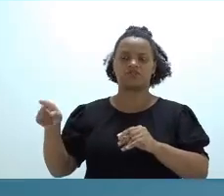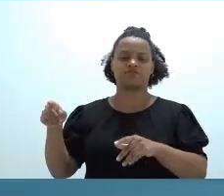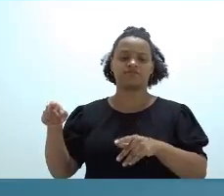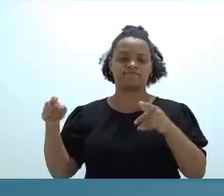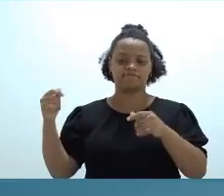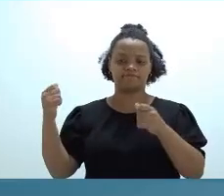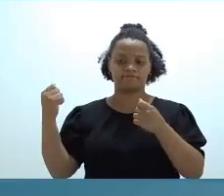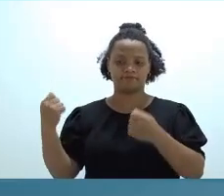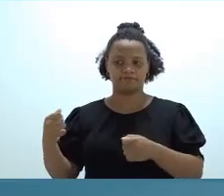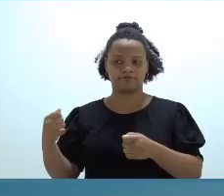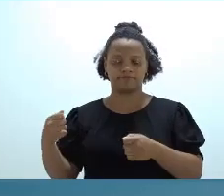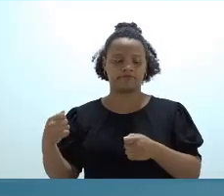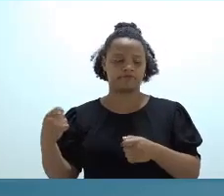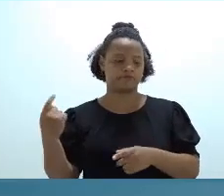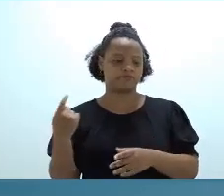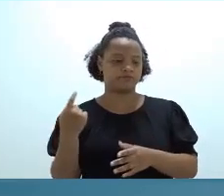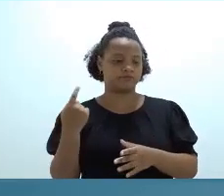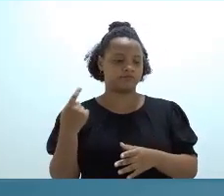energia elétrica.